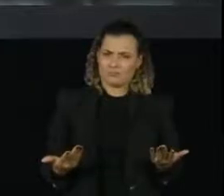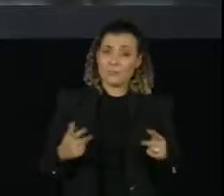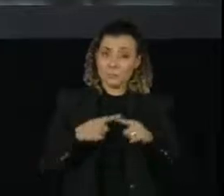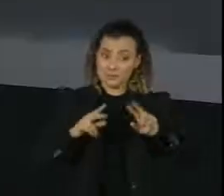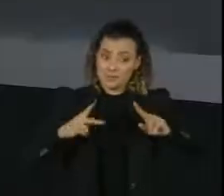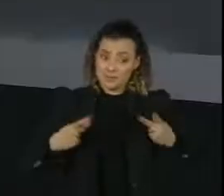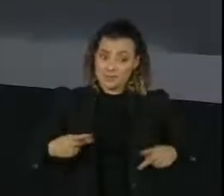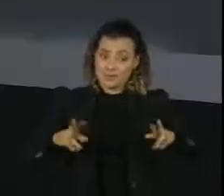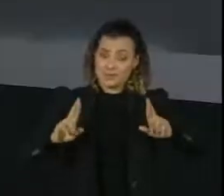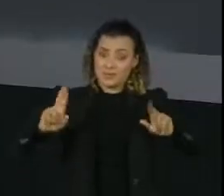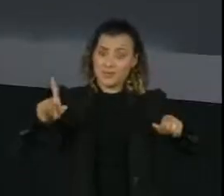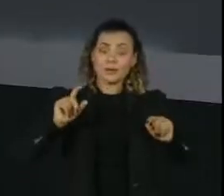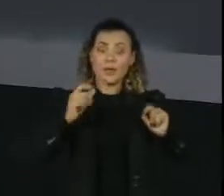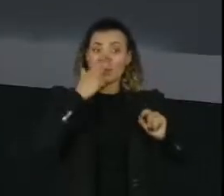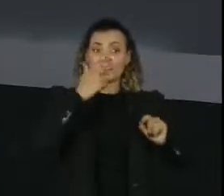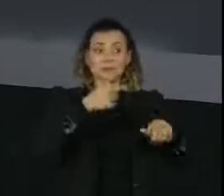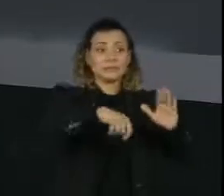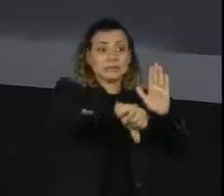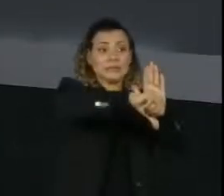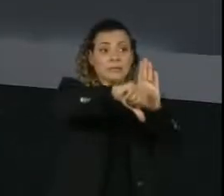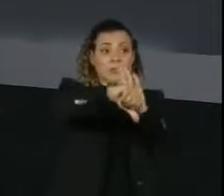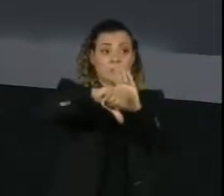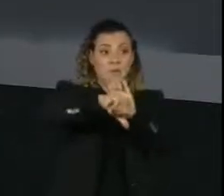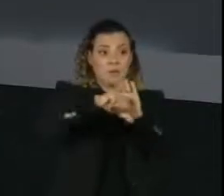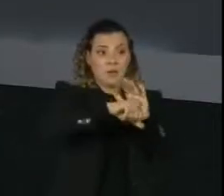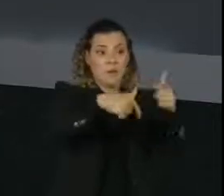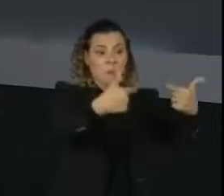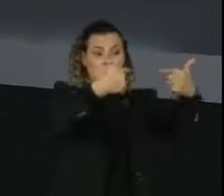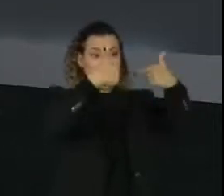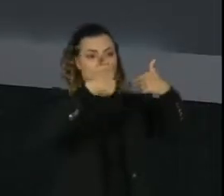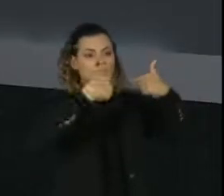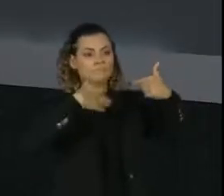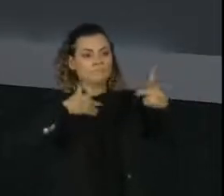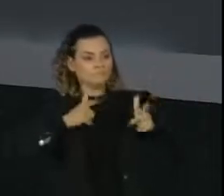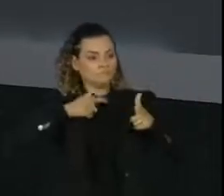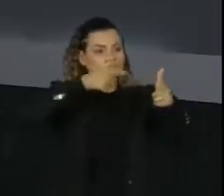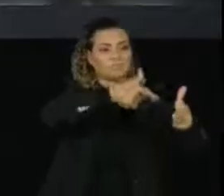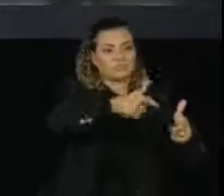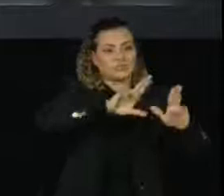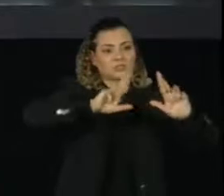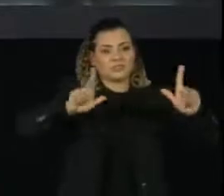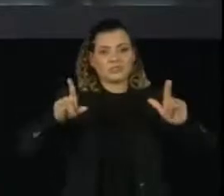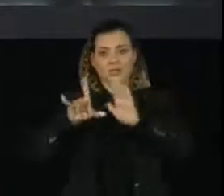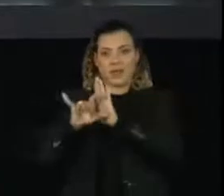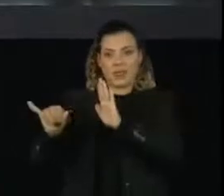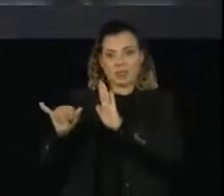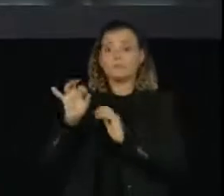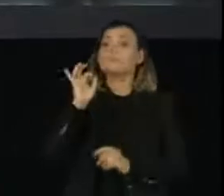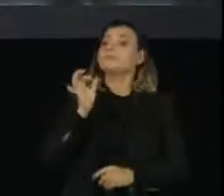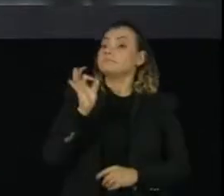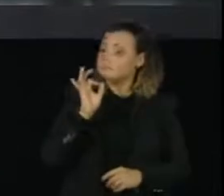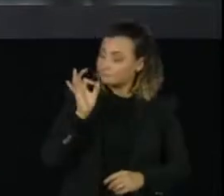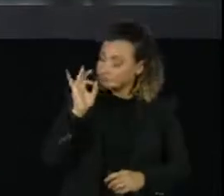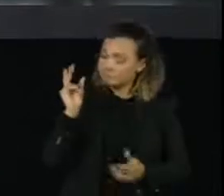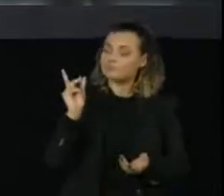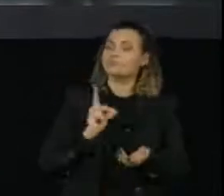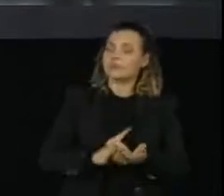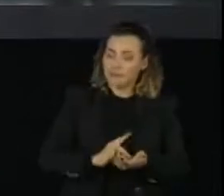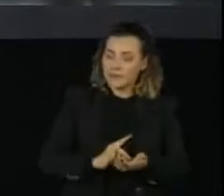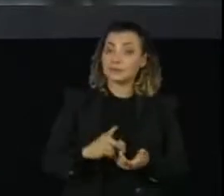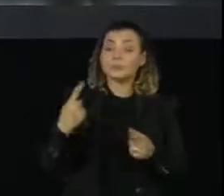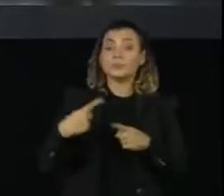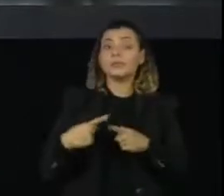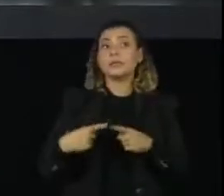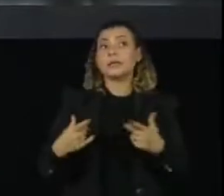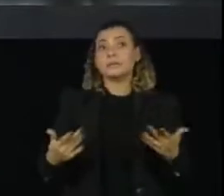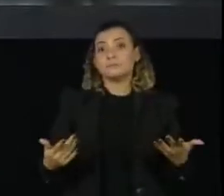a proteção contra a criminalidade, né? Então, são ideias diferentes na origem da lei, né? Pois é muito interessante esse ponto, porque ainda